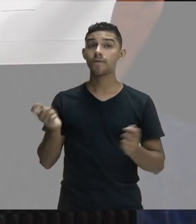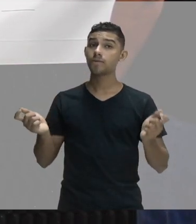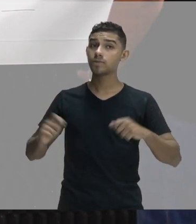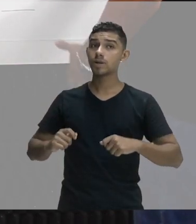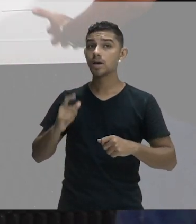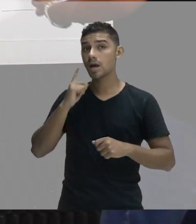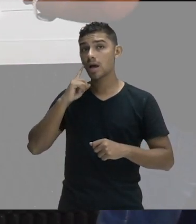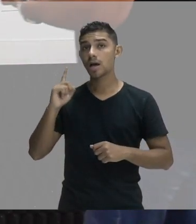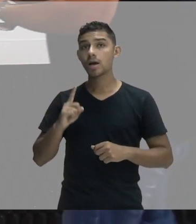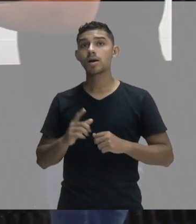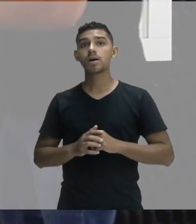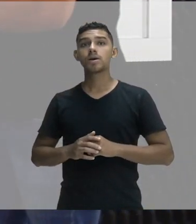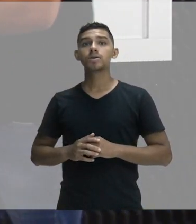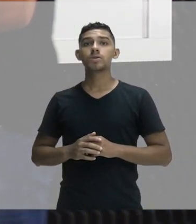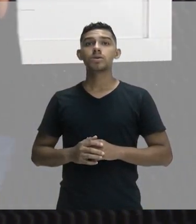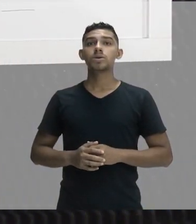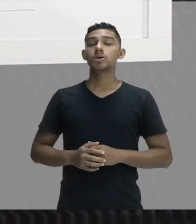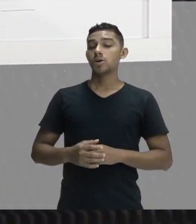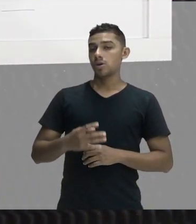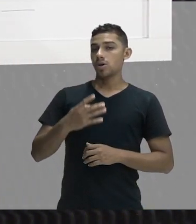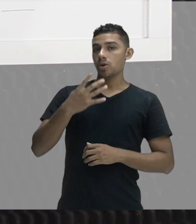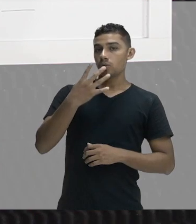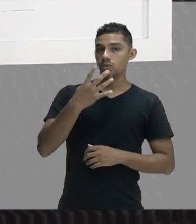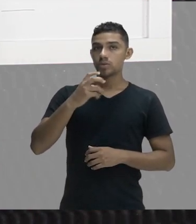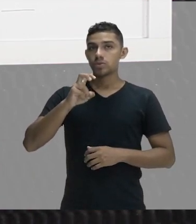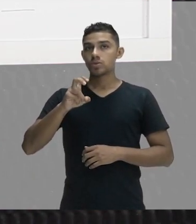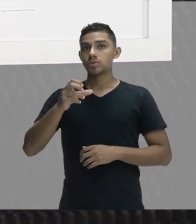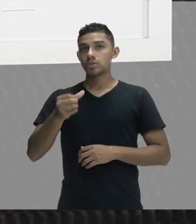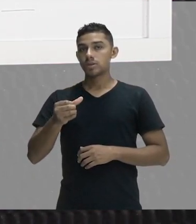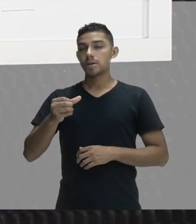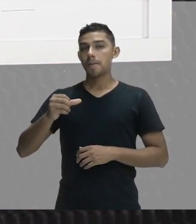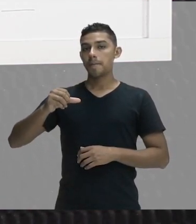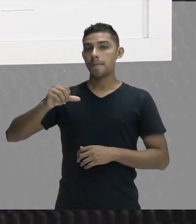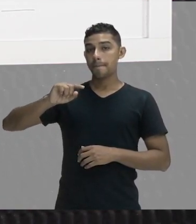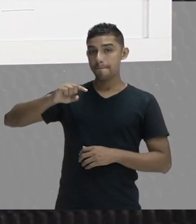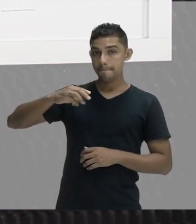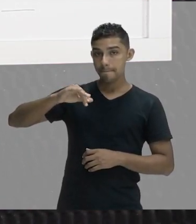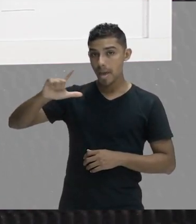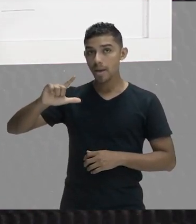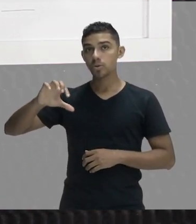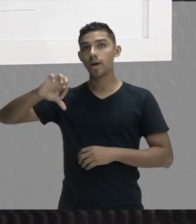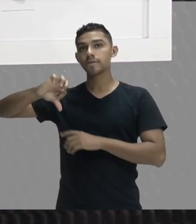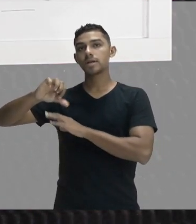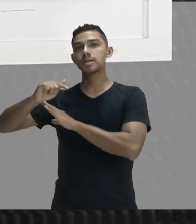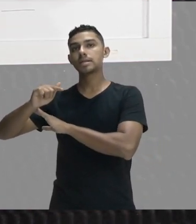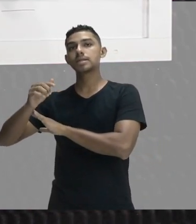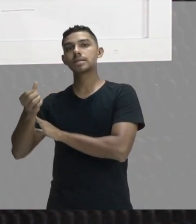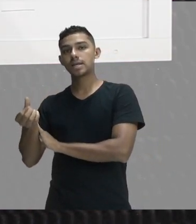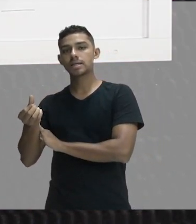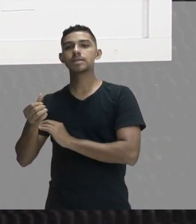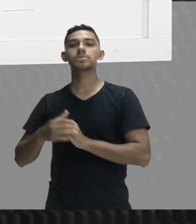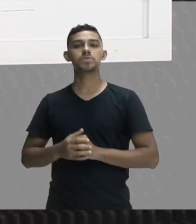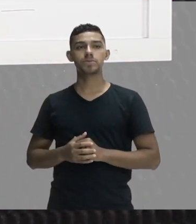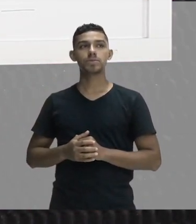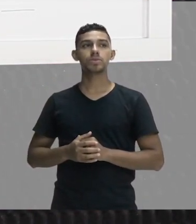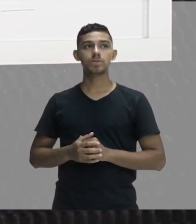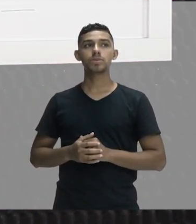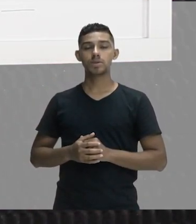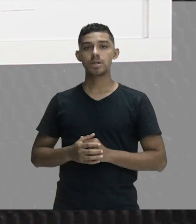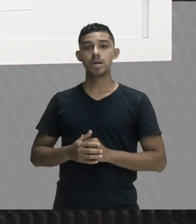456.976. Ó. Muitos